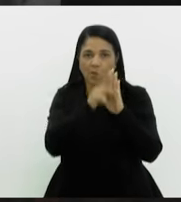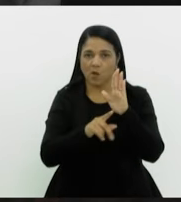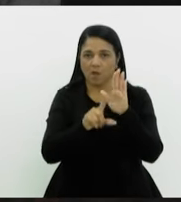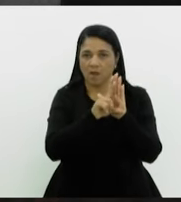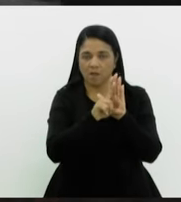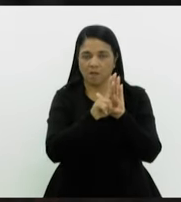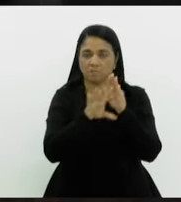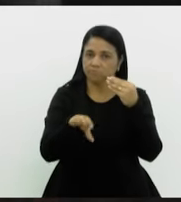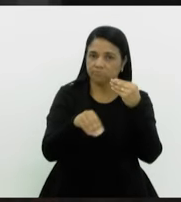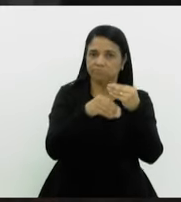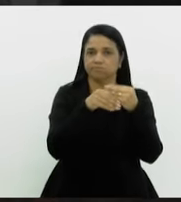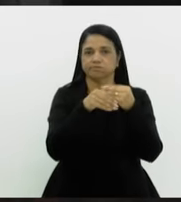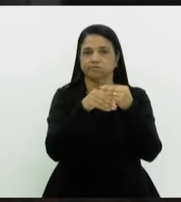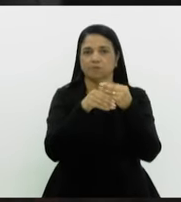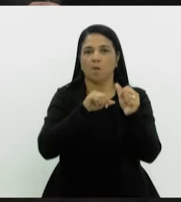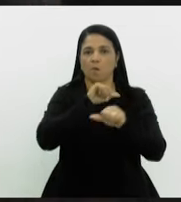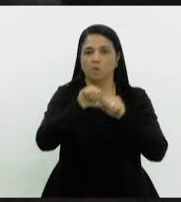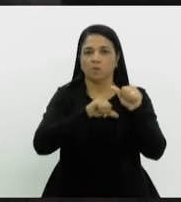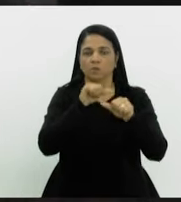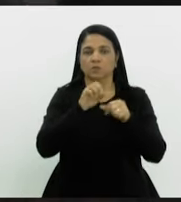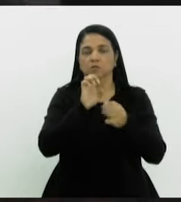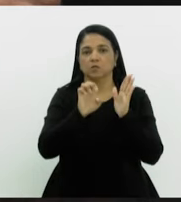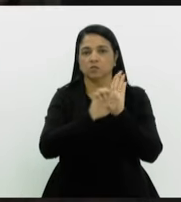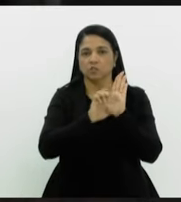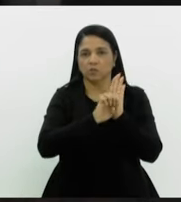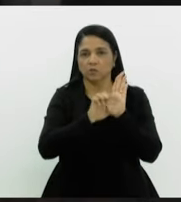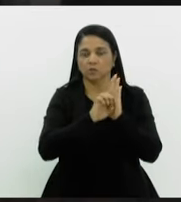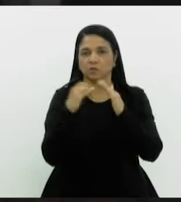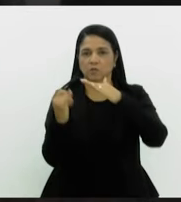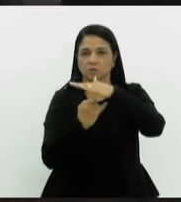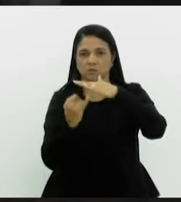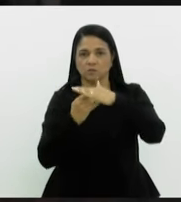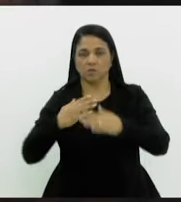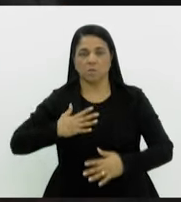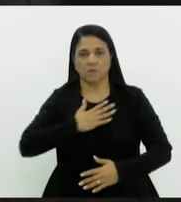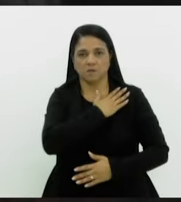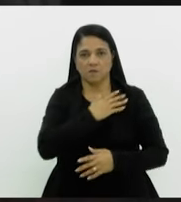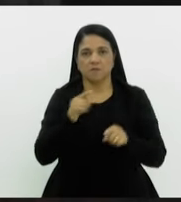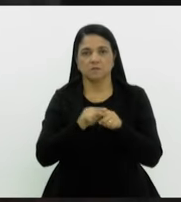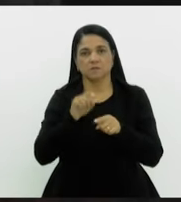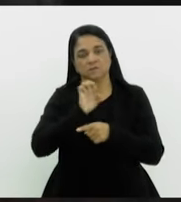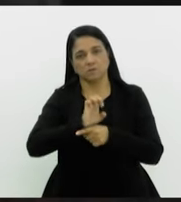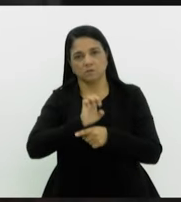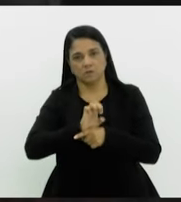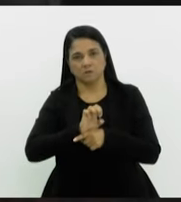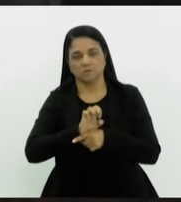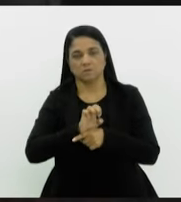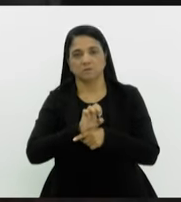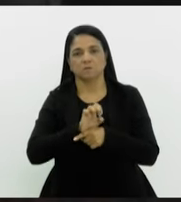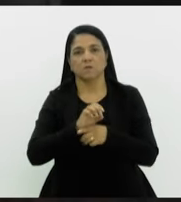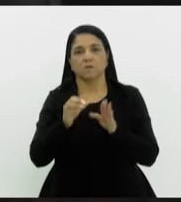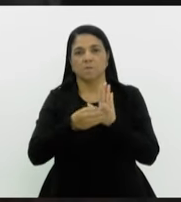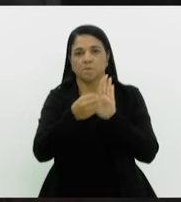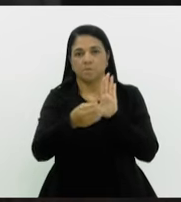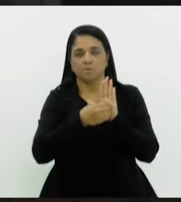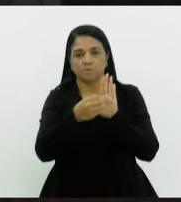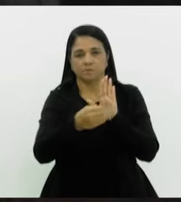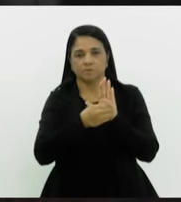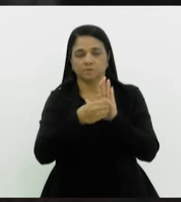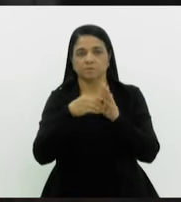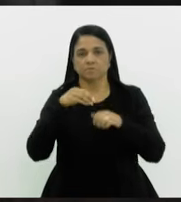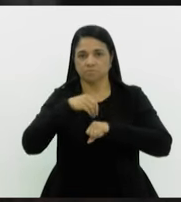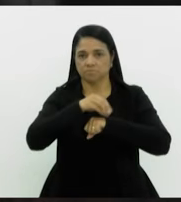lei complementar alterando os estatutos das instituições militares estaduais. Parecer da Comissão de